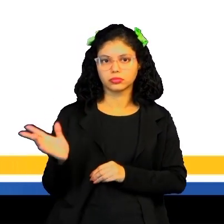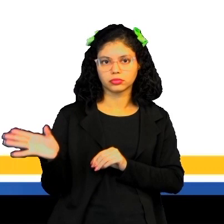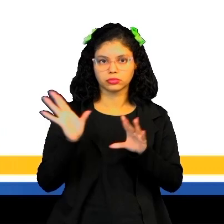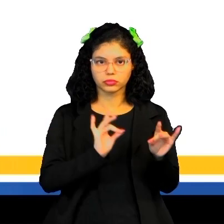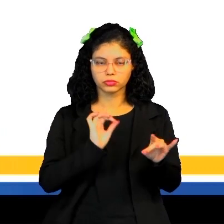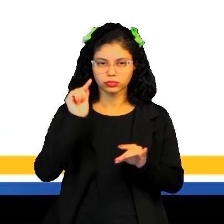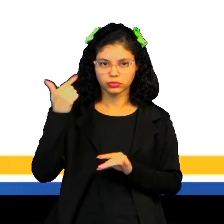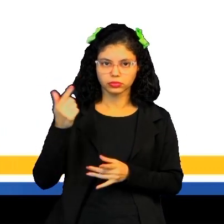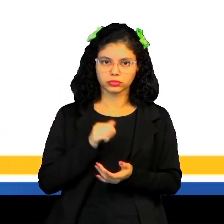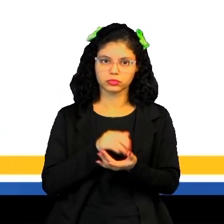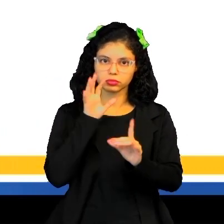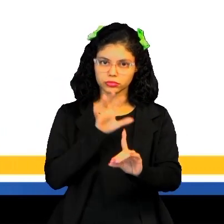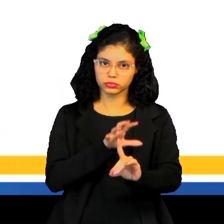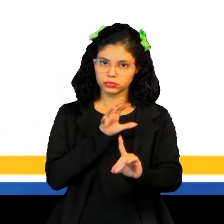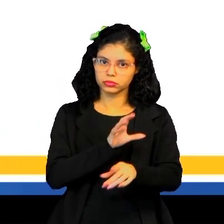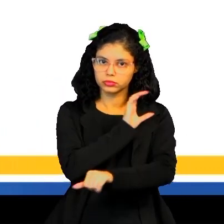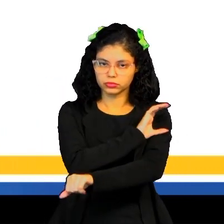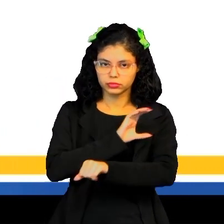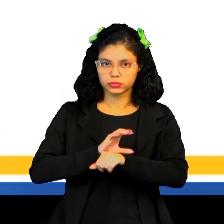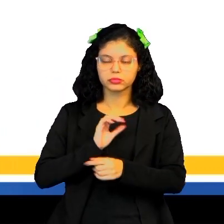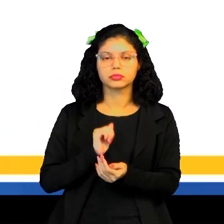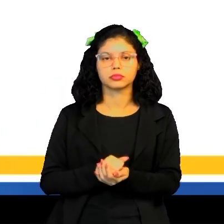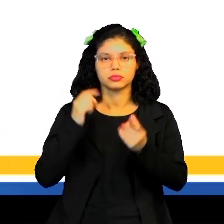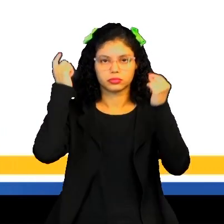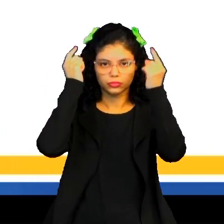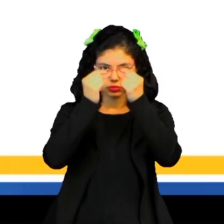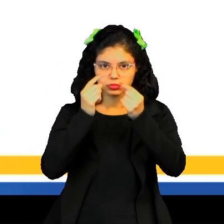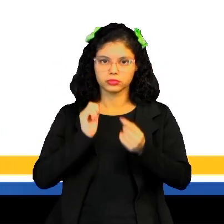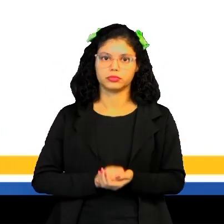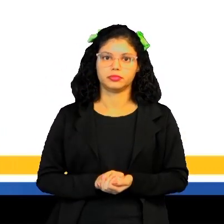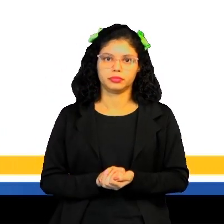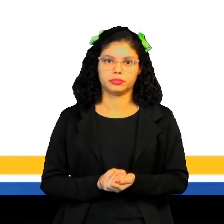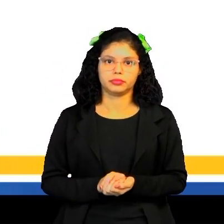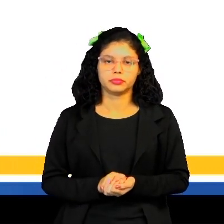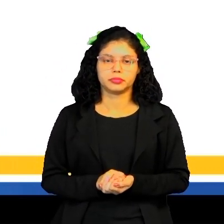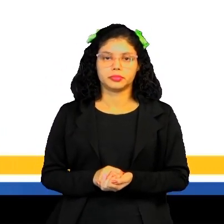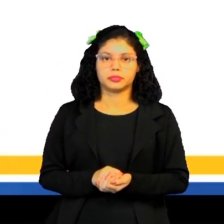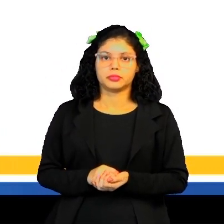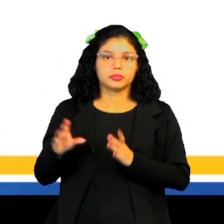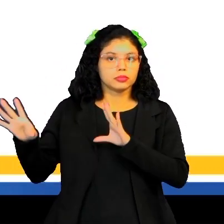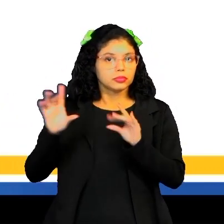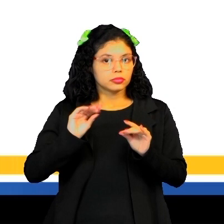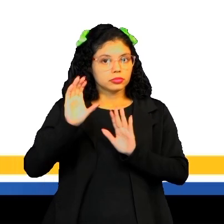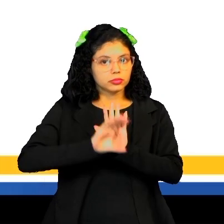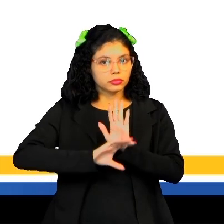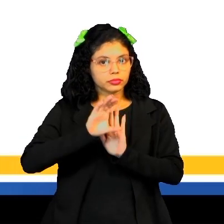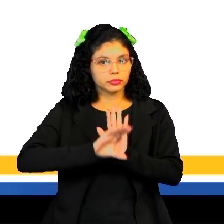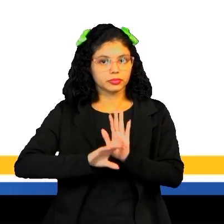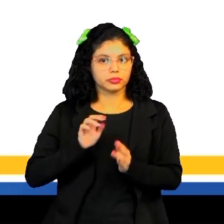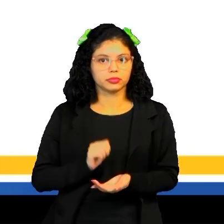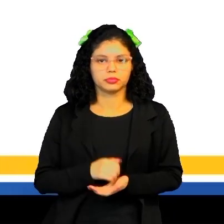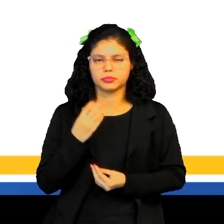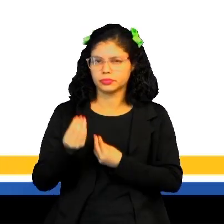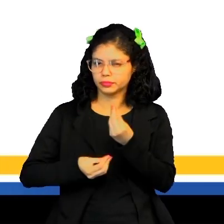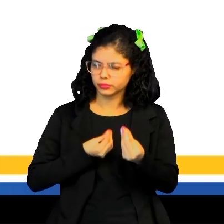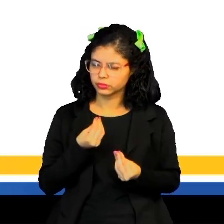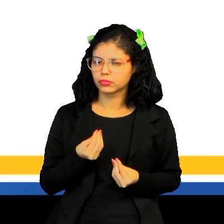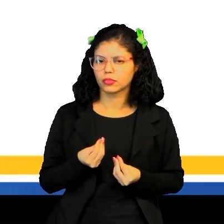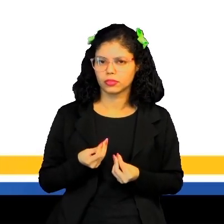vieram de lá. Essa influência cultural da Grécia, traz, os conceitos